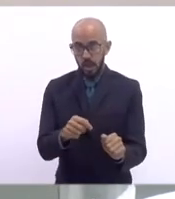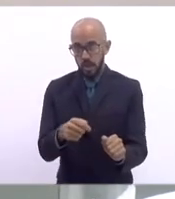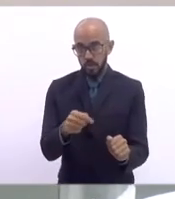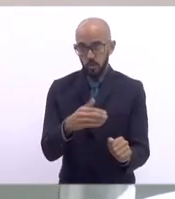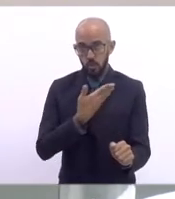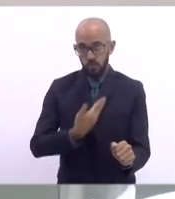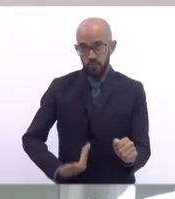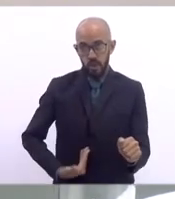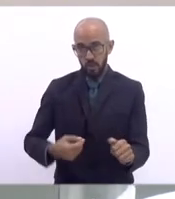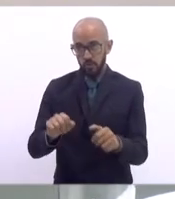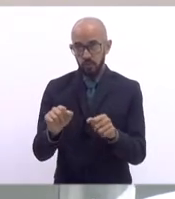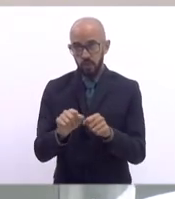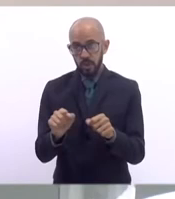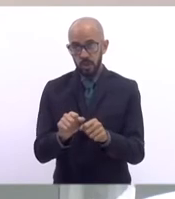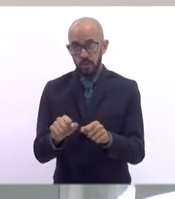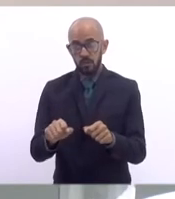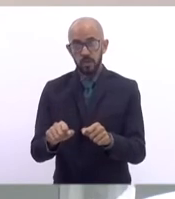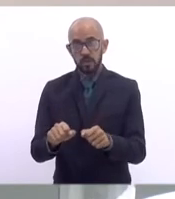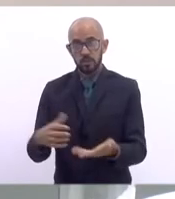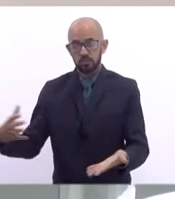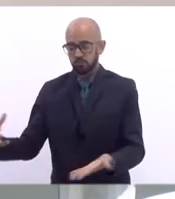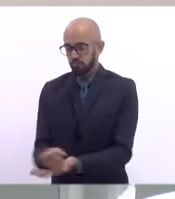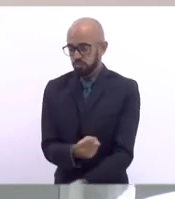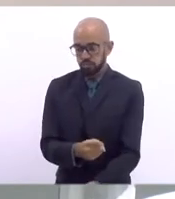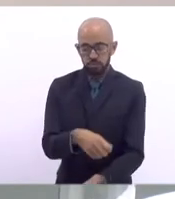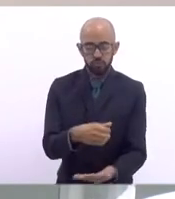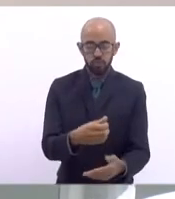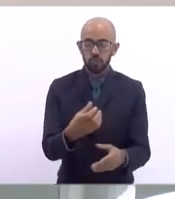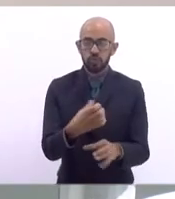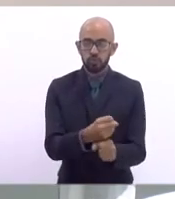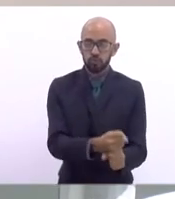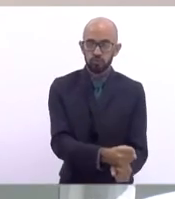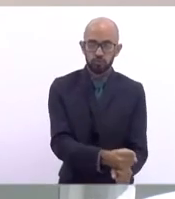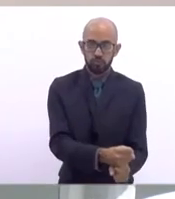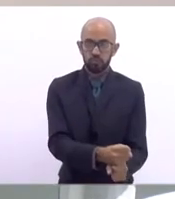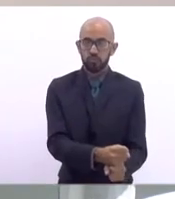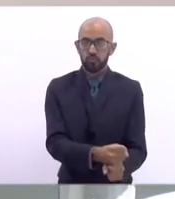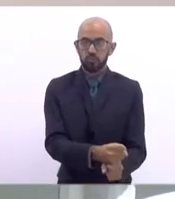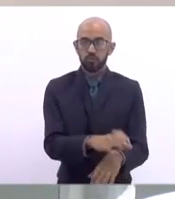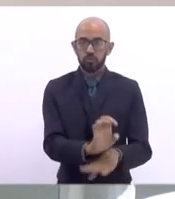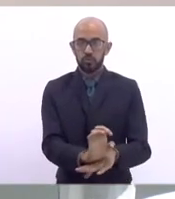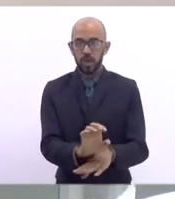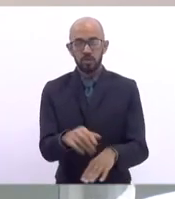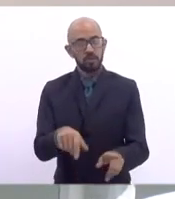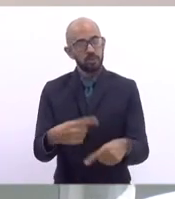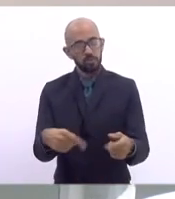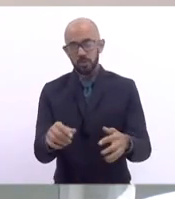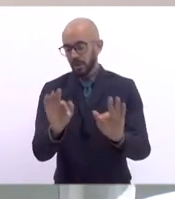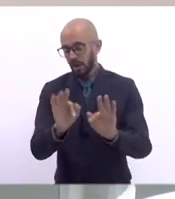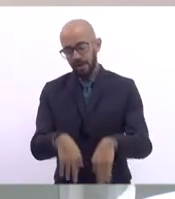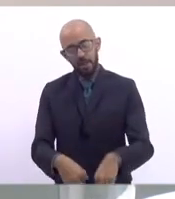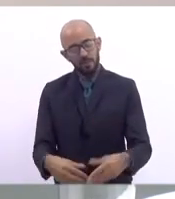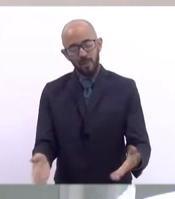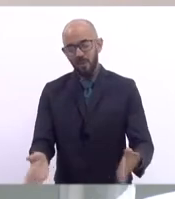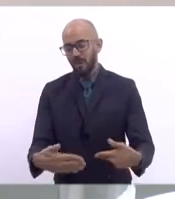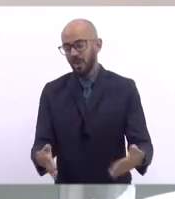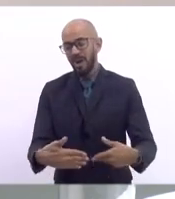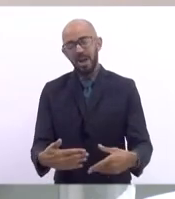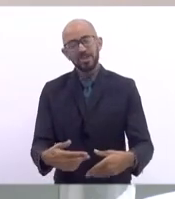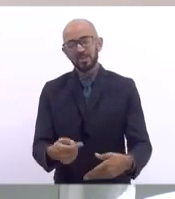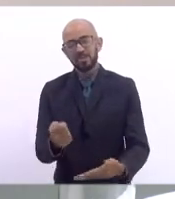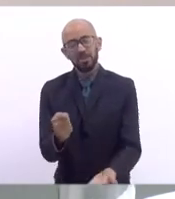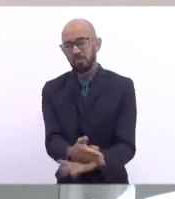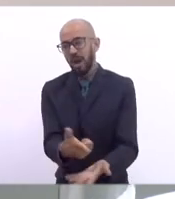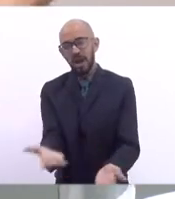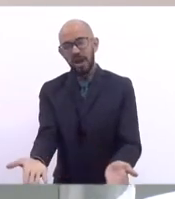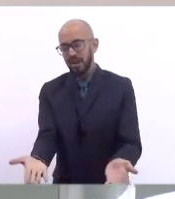vem e faz a resto das Contas do Estado quando faz o resto acabou o fluxo de caixa acabando o fluxo de